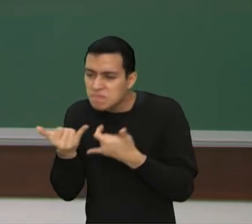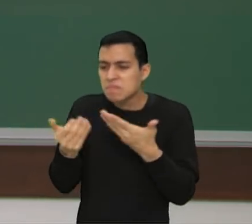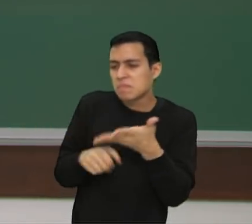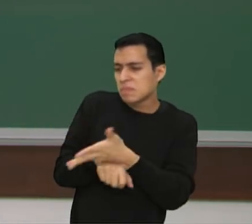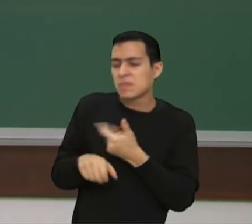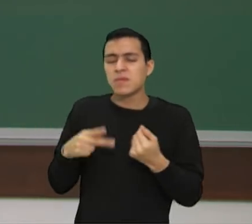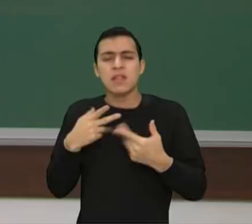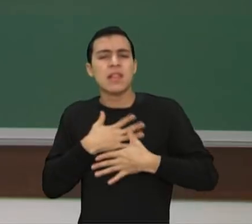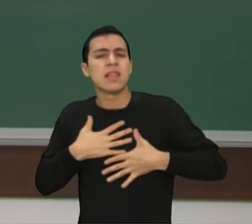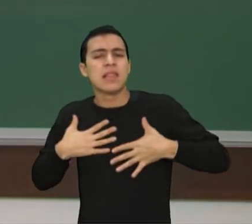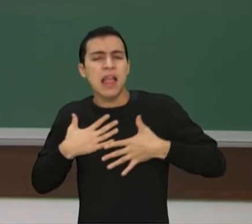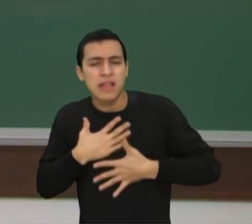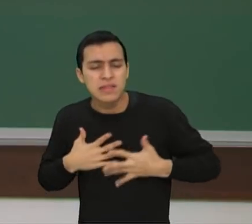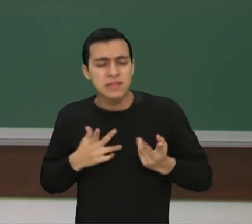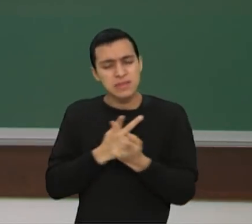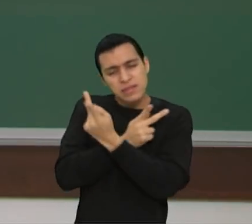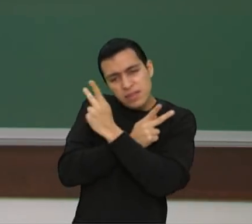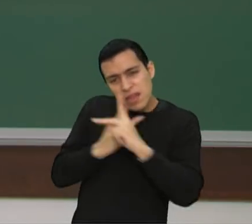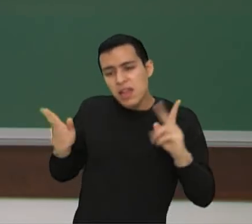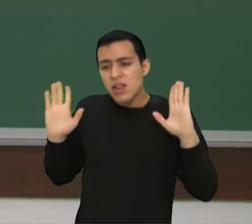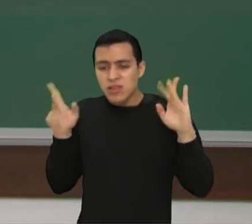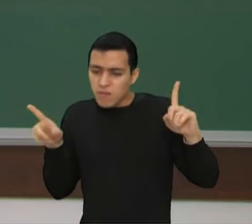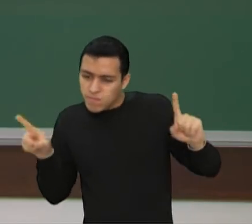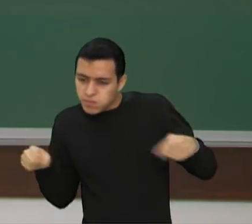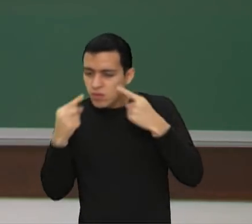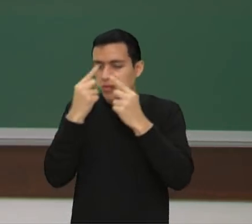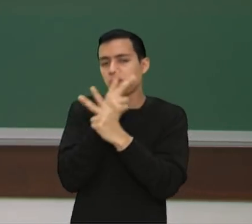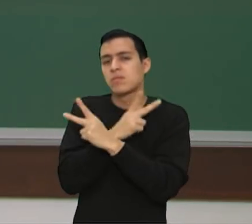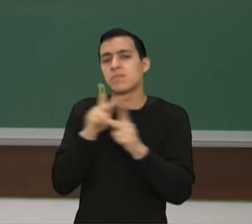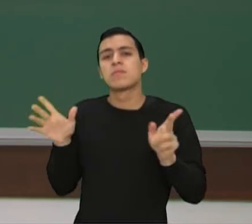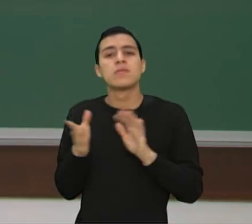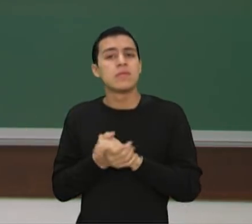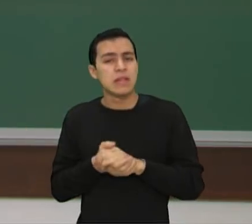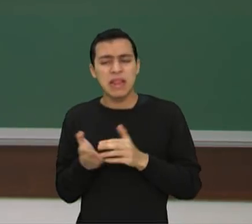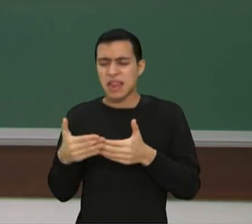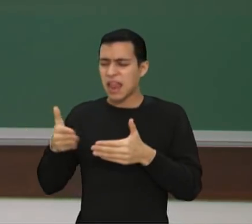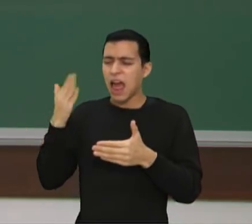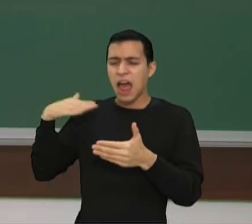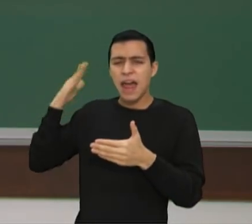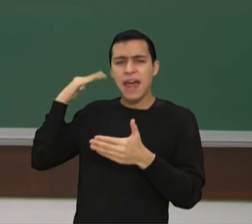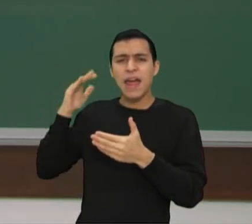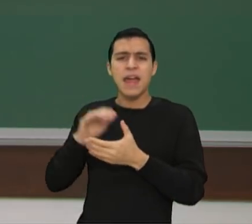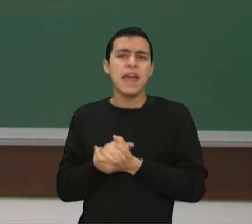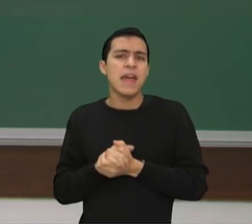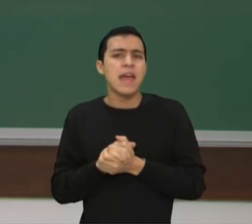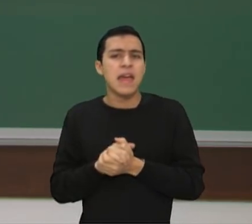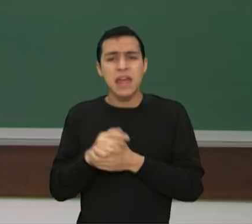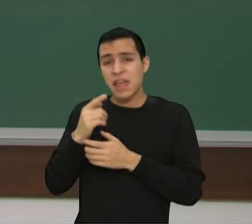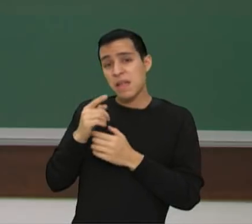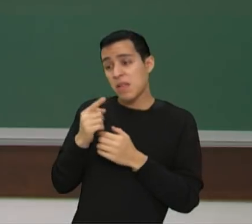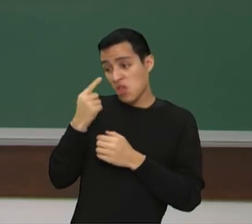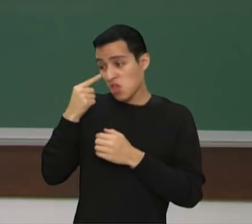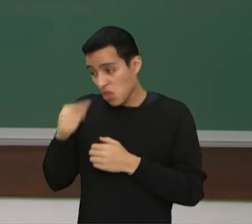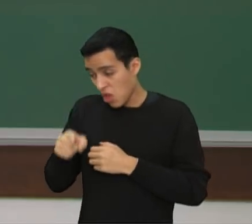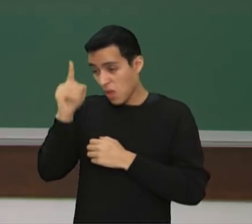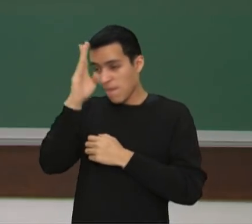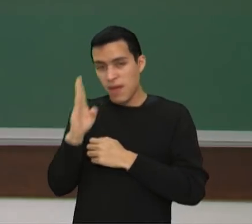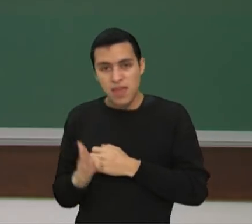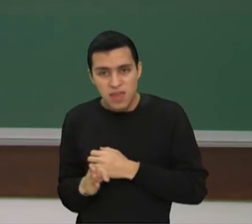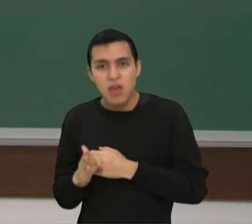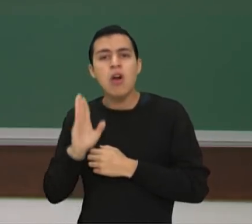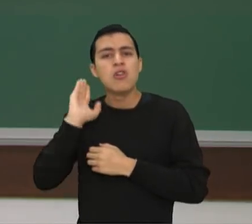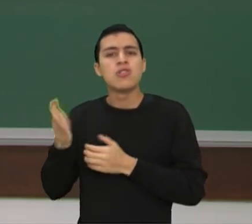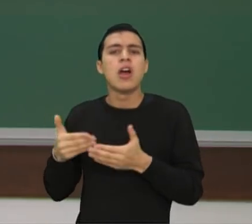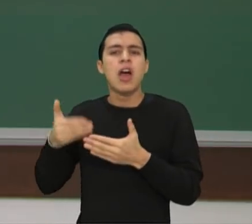um lazer ou já era uma disputa para eles, né? Então eles, desde a descoberta do Brasil, já existiam